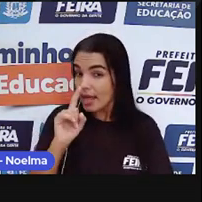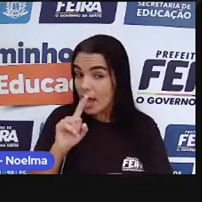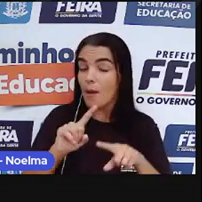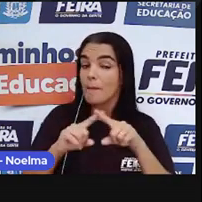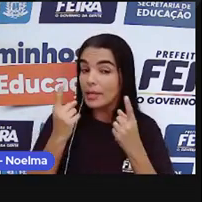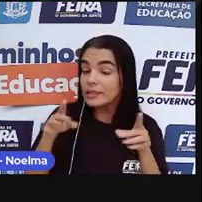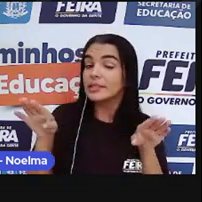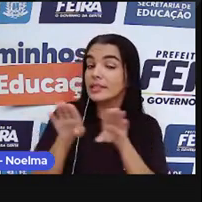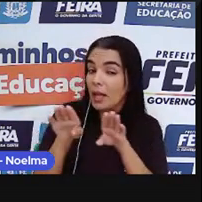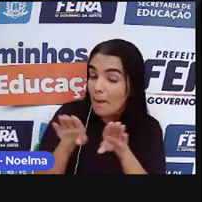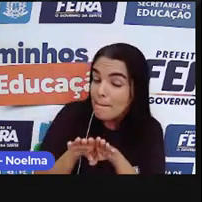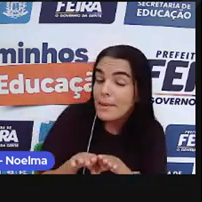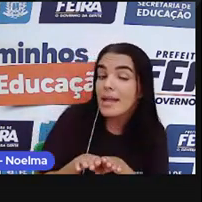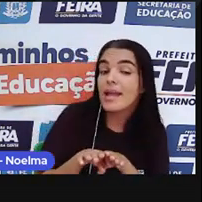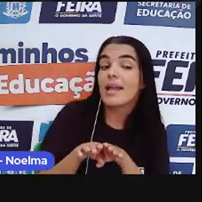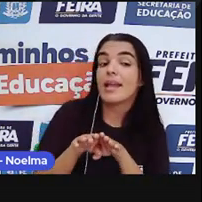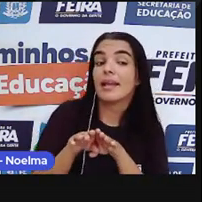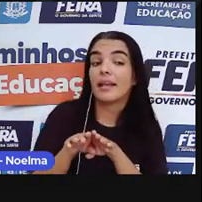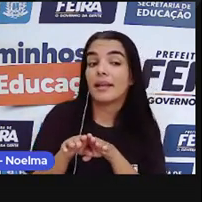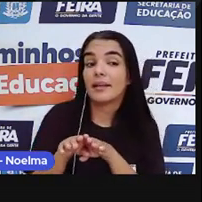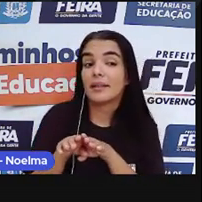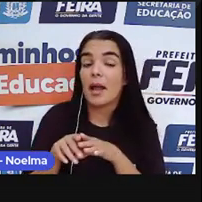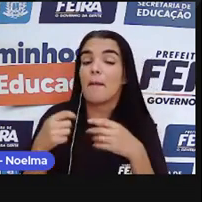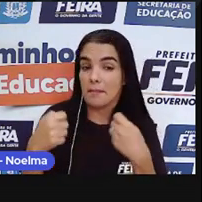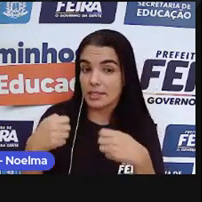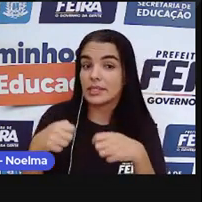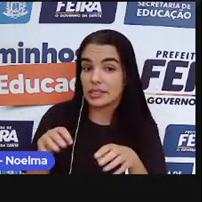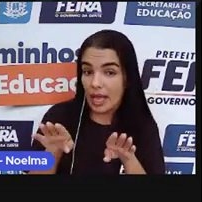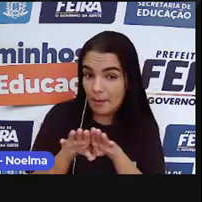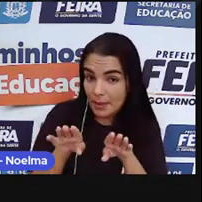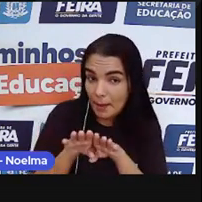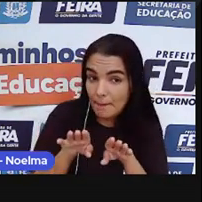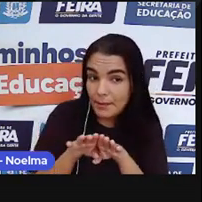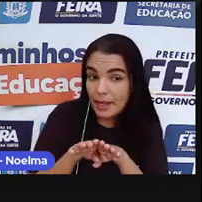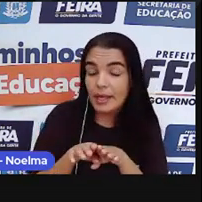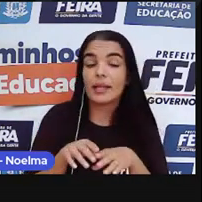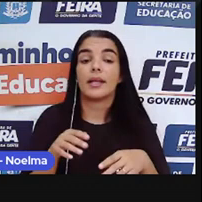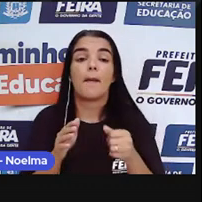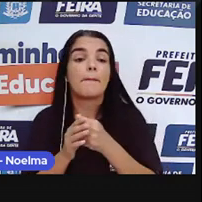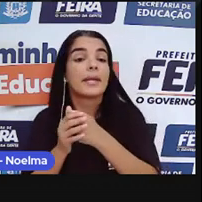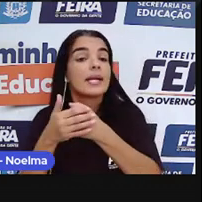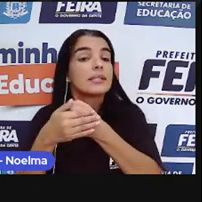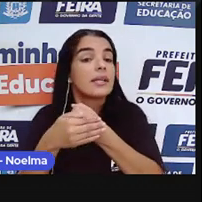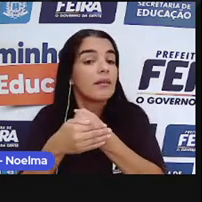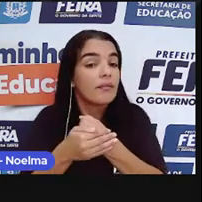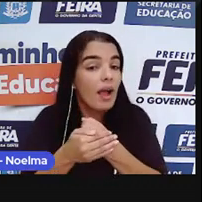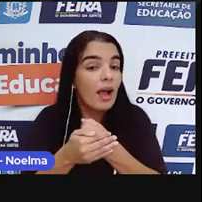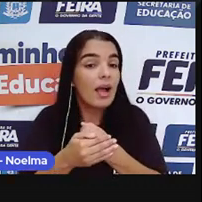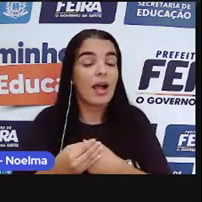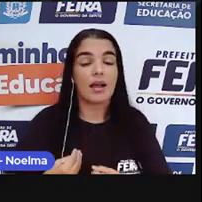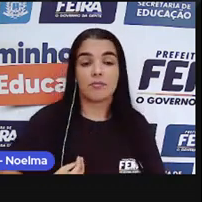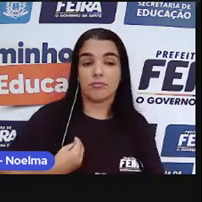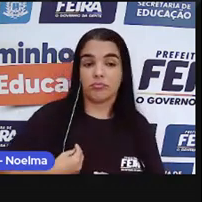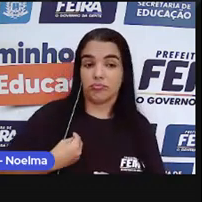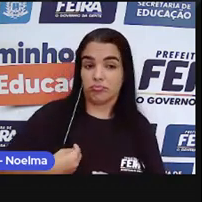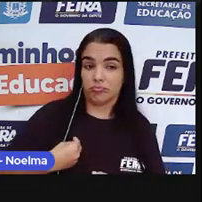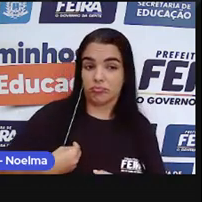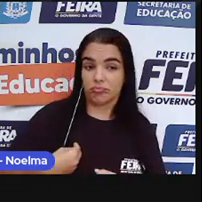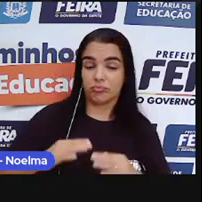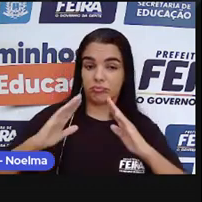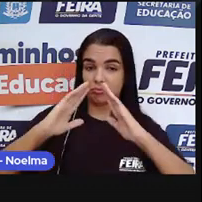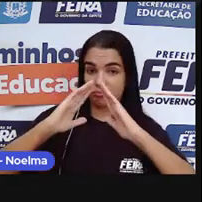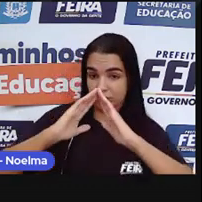também não significa que não é para isso, que é para isso também, mas também para que permaneça ali, para